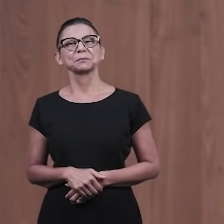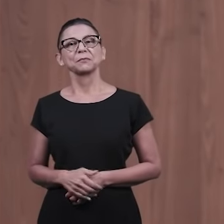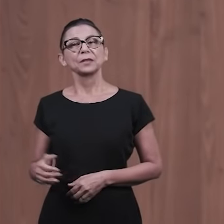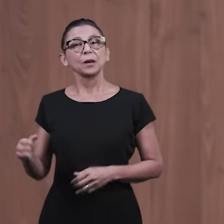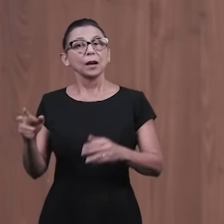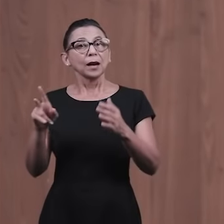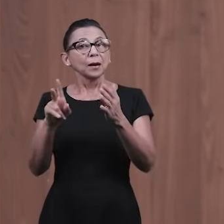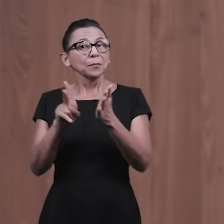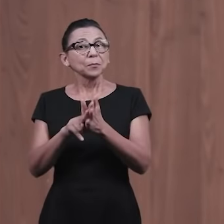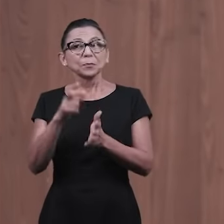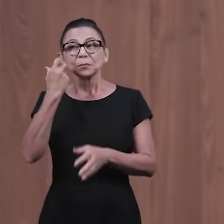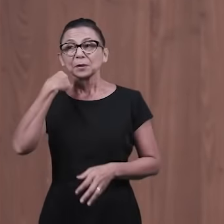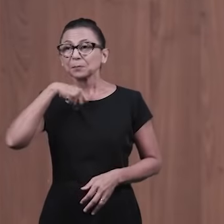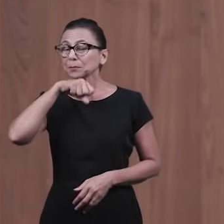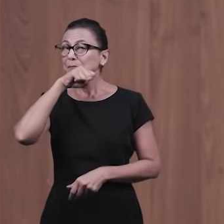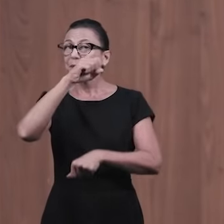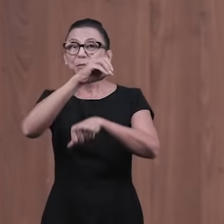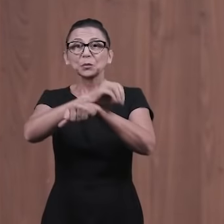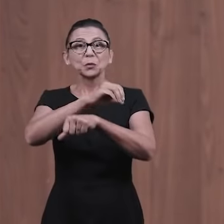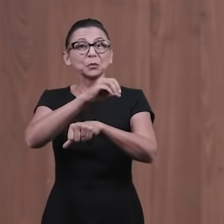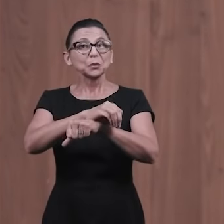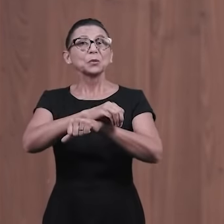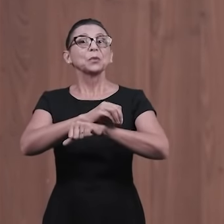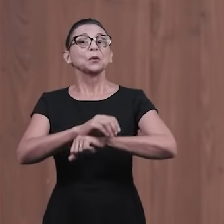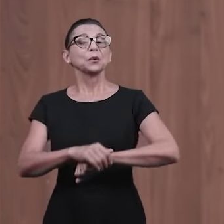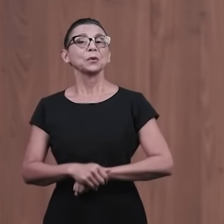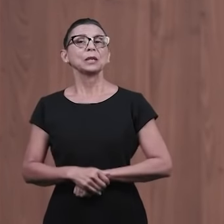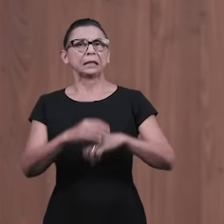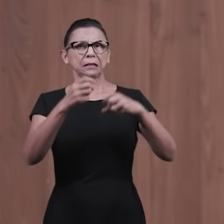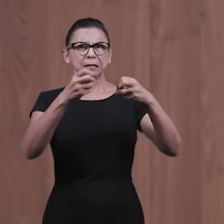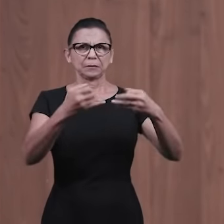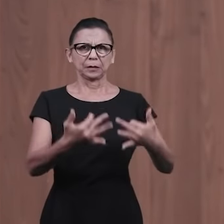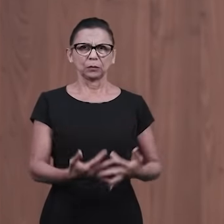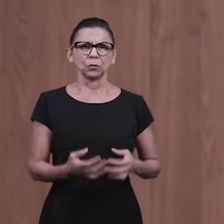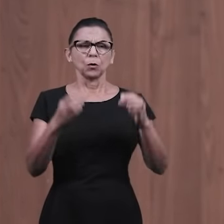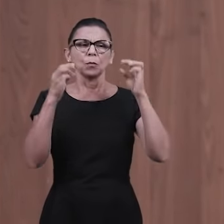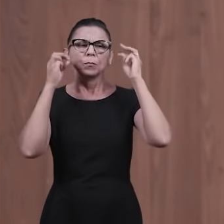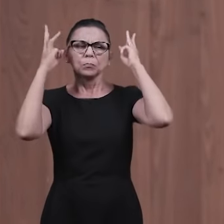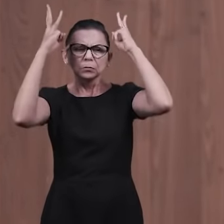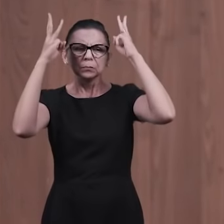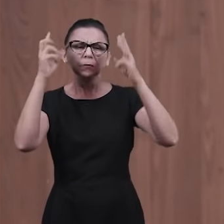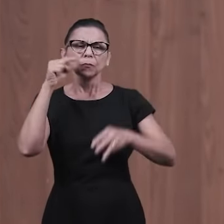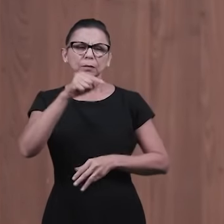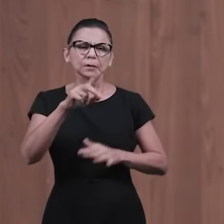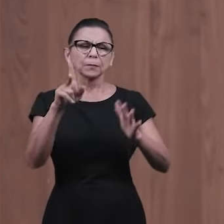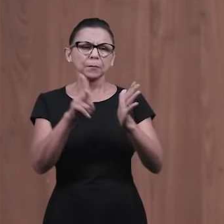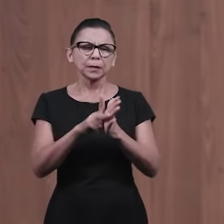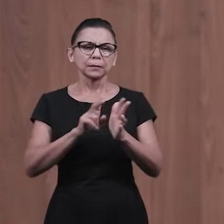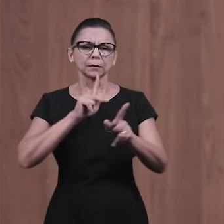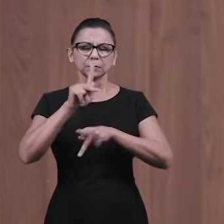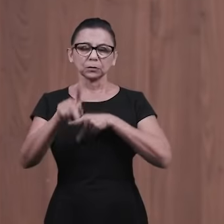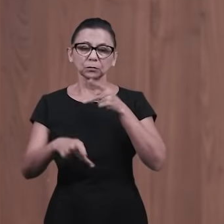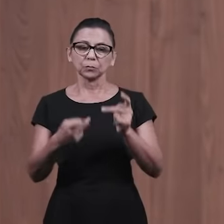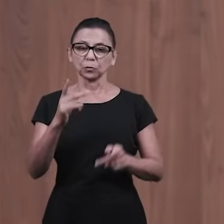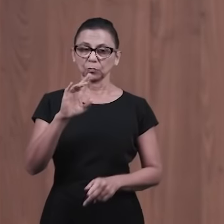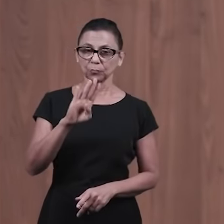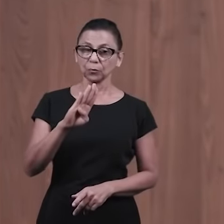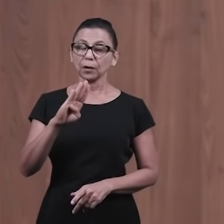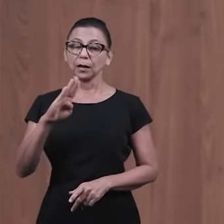que ele fazia parte de um povo escolhido por Deus, que ele era hebreu e que ele viveria no palácio, mas ele